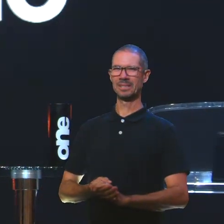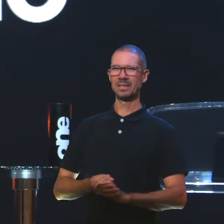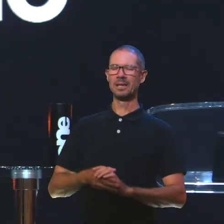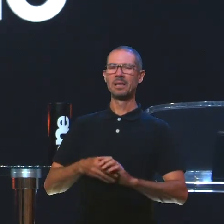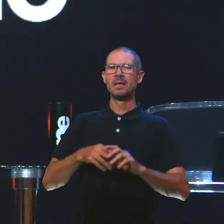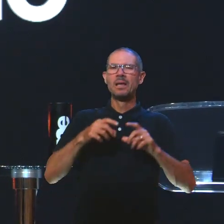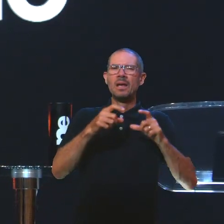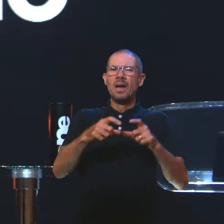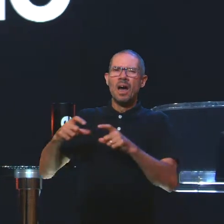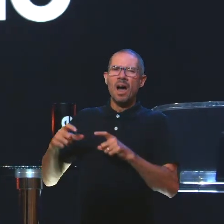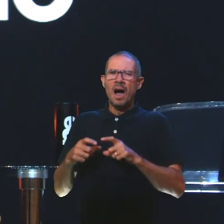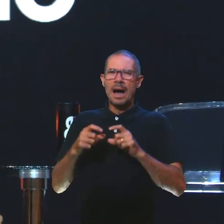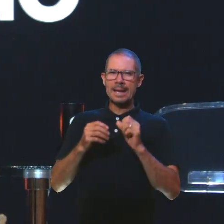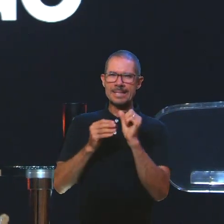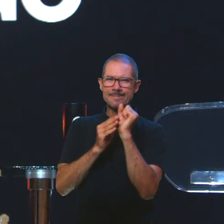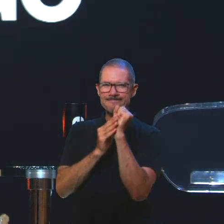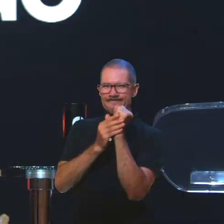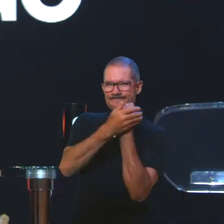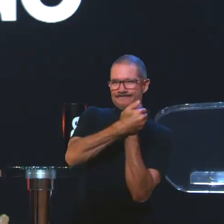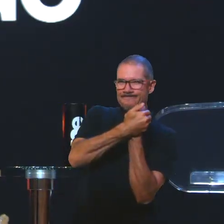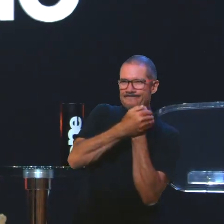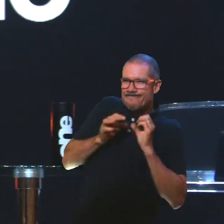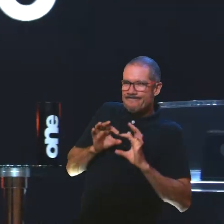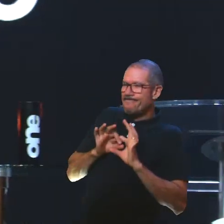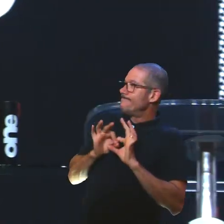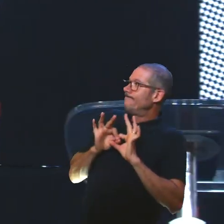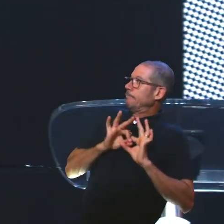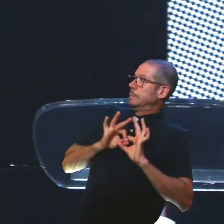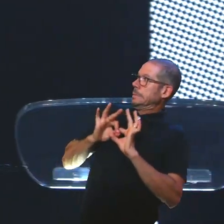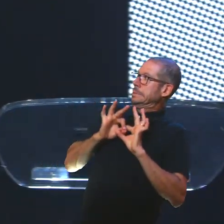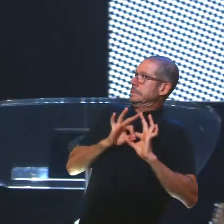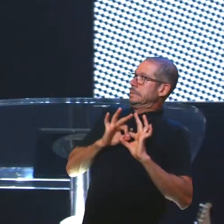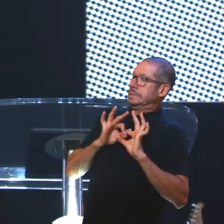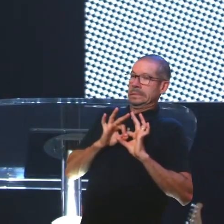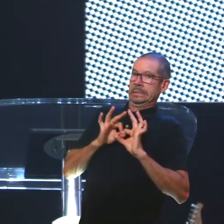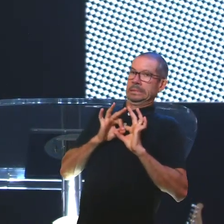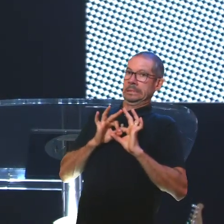são as áreas obscuras que você não está permitindo o Senhor conhecer o teu coração?